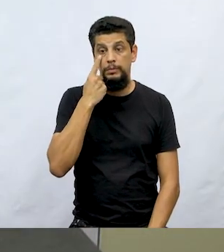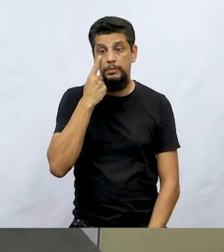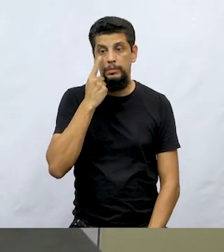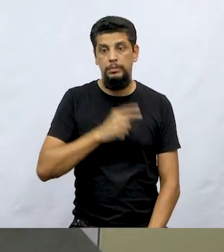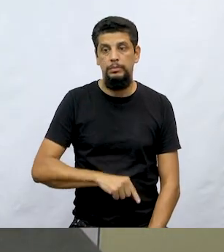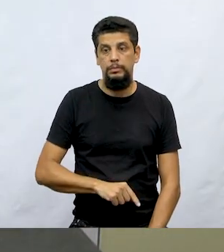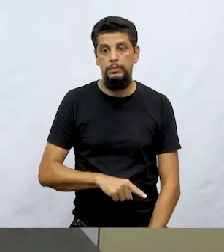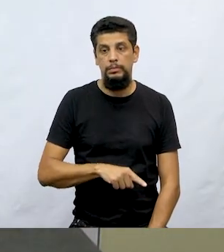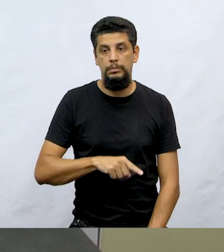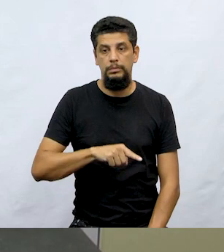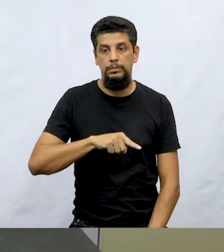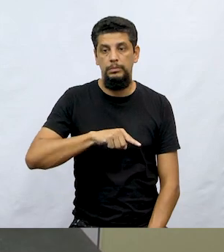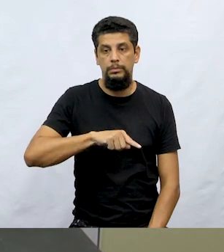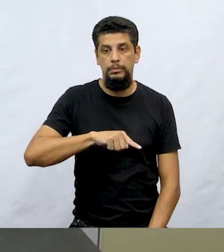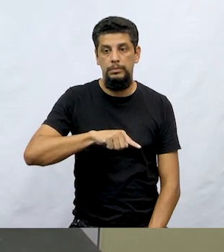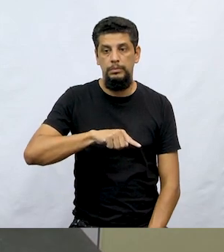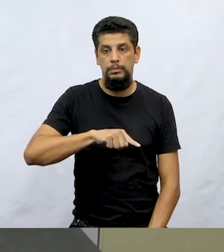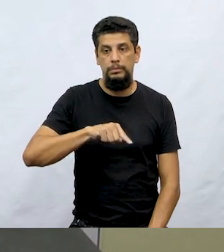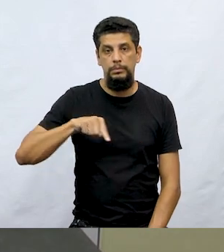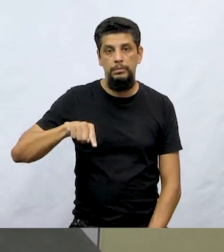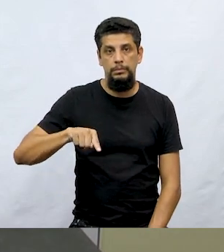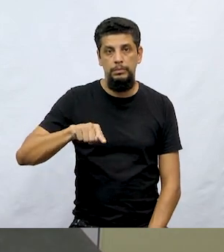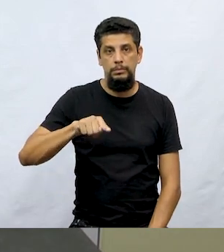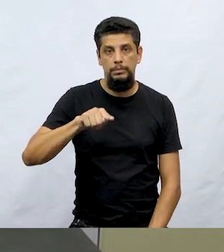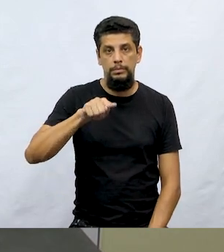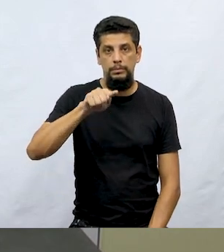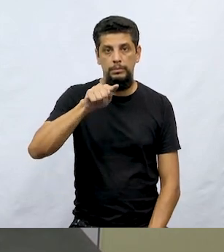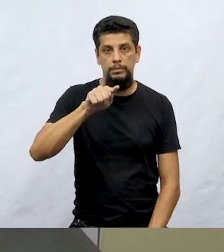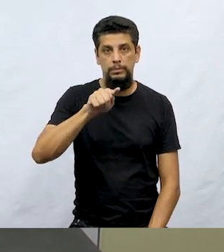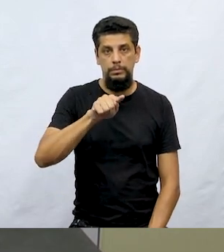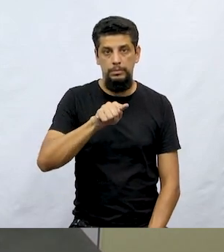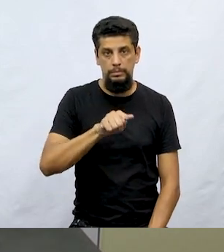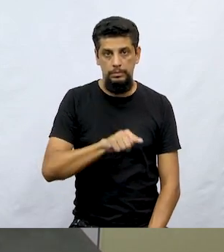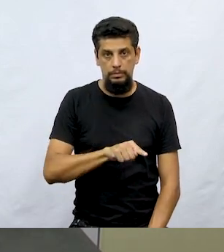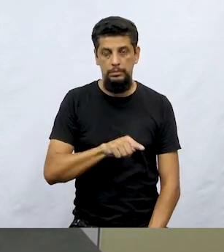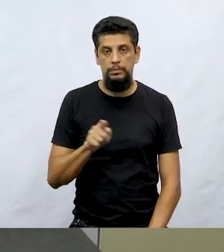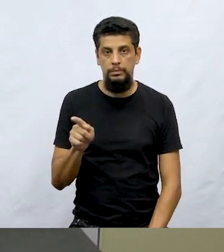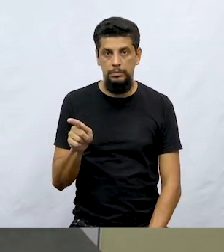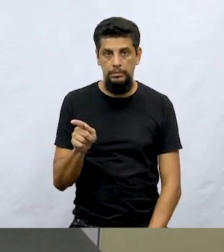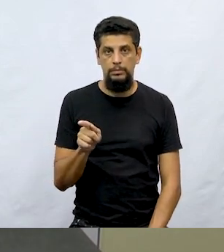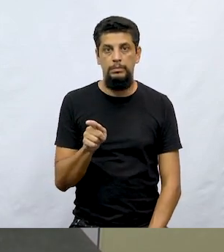Olhem a direção que eu faço. Eu subi, desci